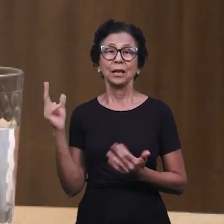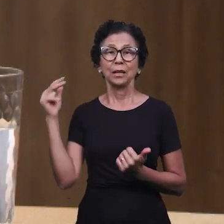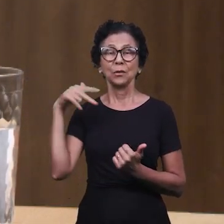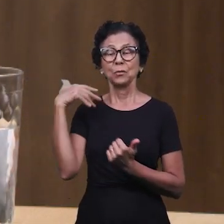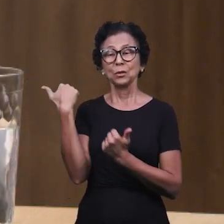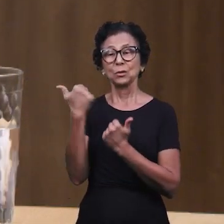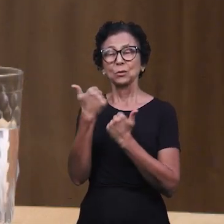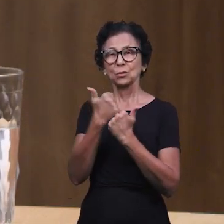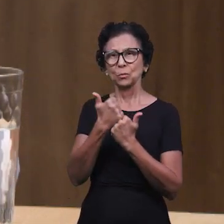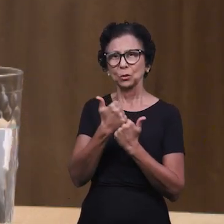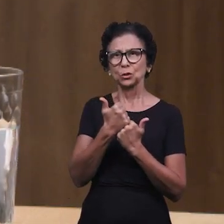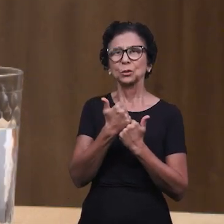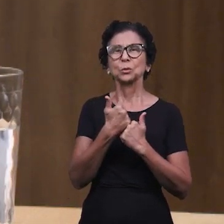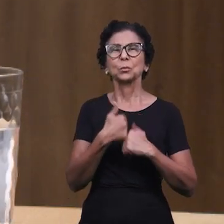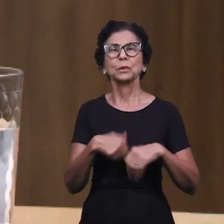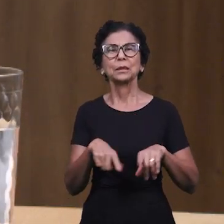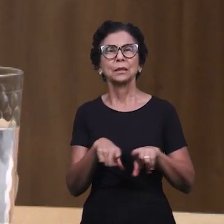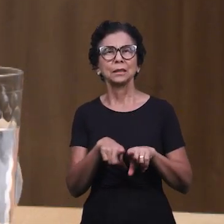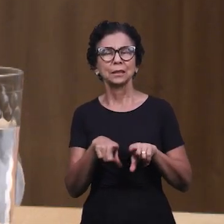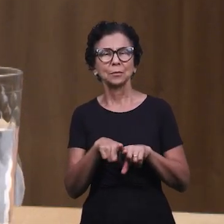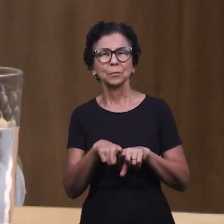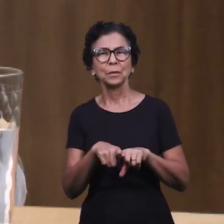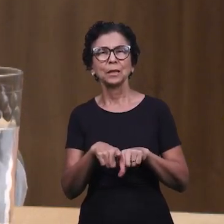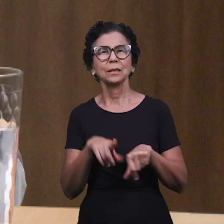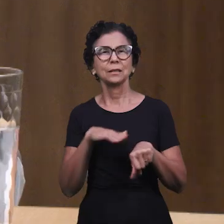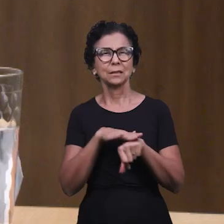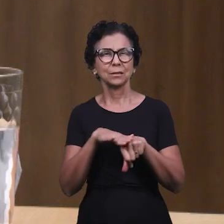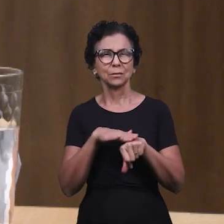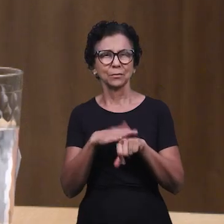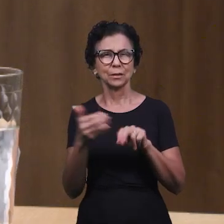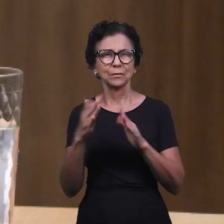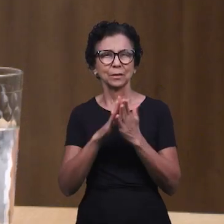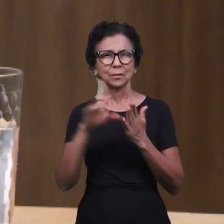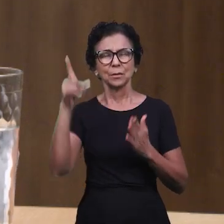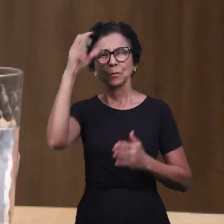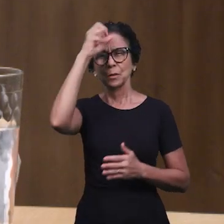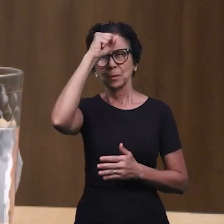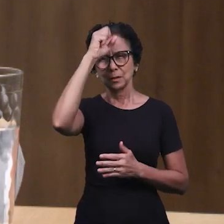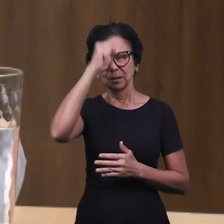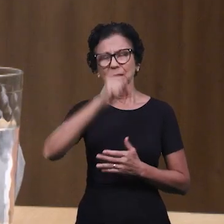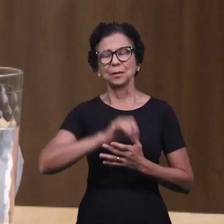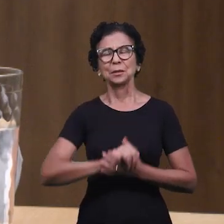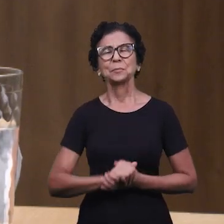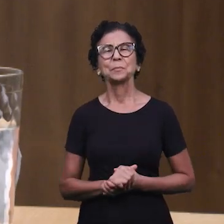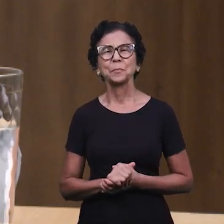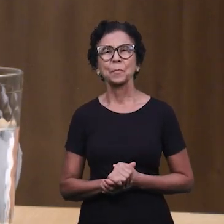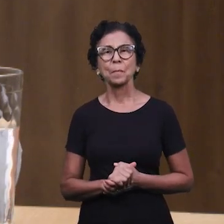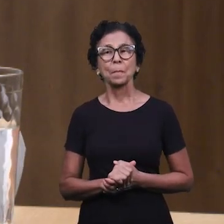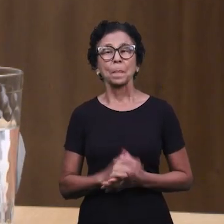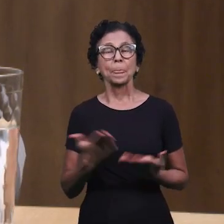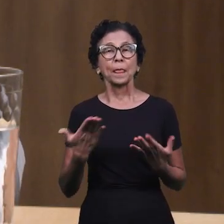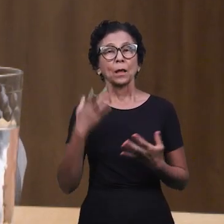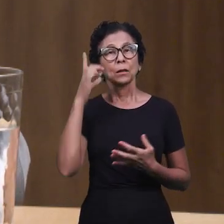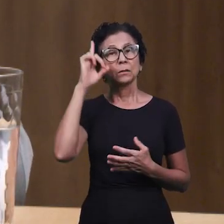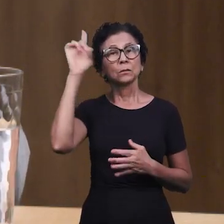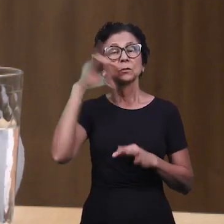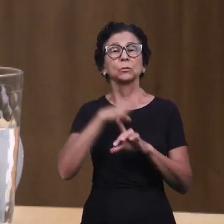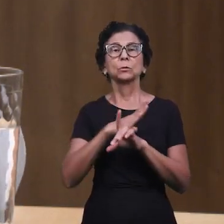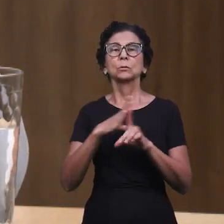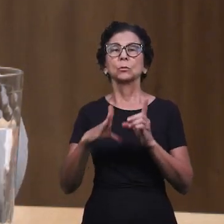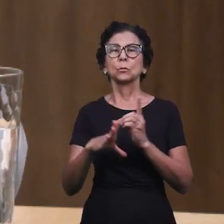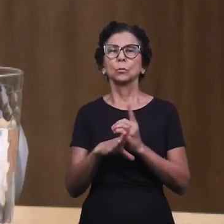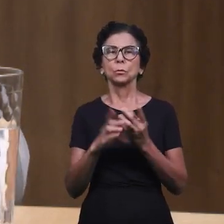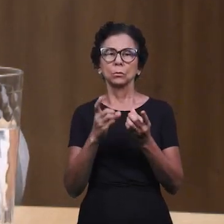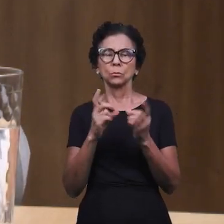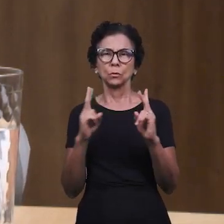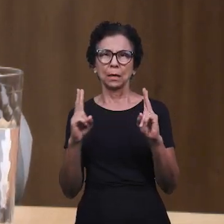aprender, tomar conhecimento no Conversas Bíblicas. Hoje é dia de culto e culto de doutrina, aquele momento em